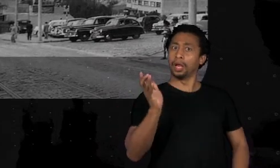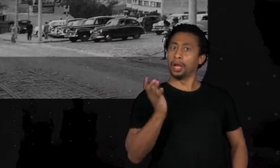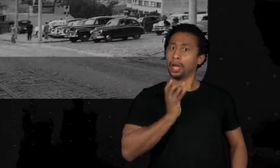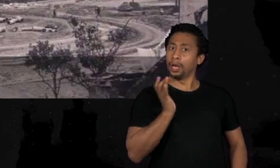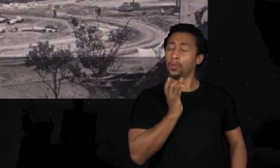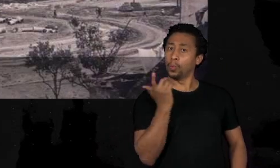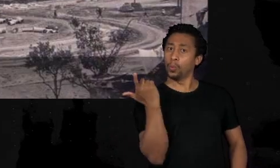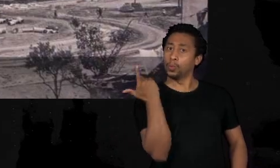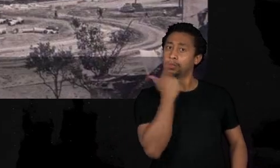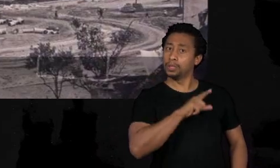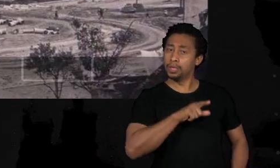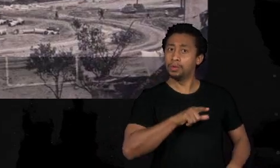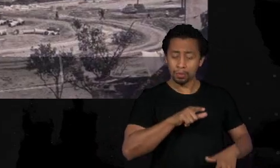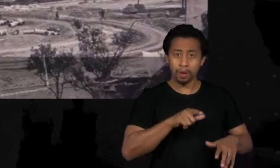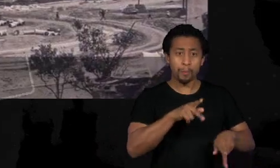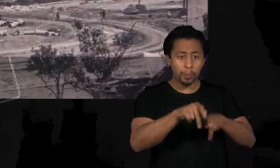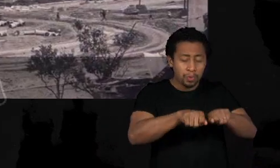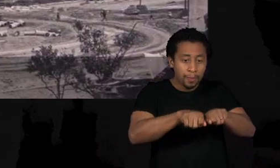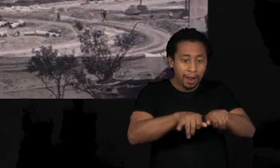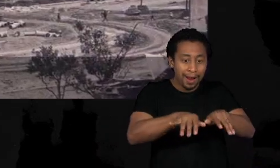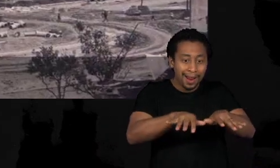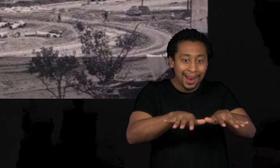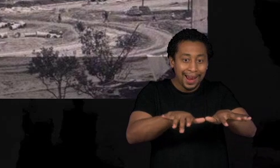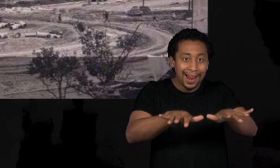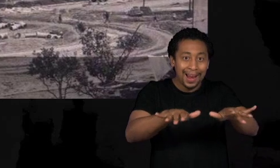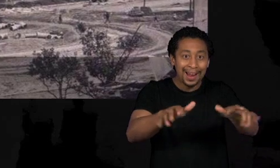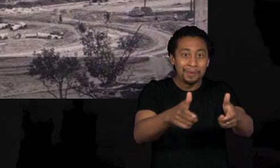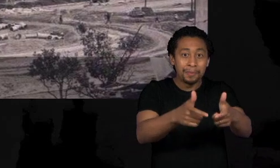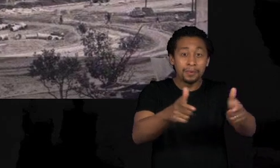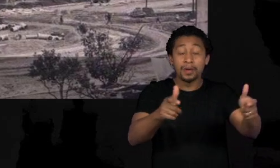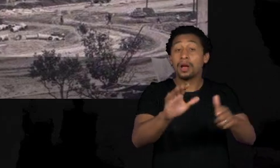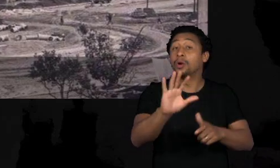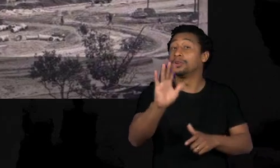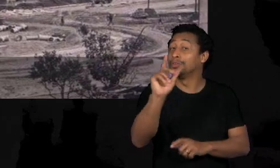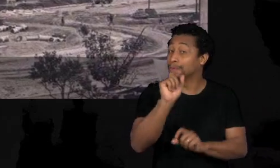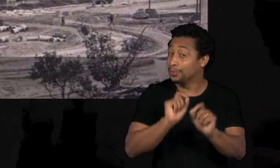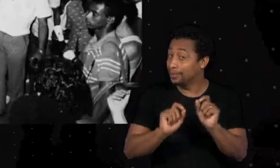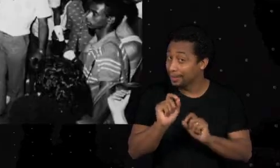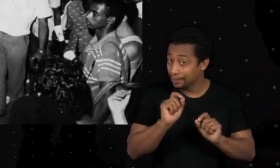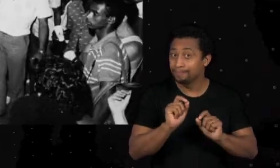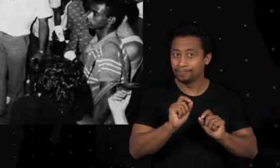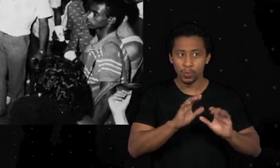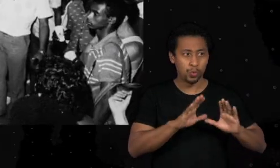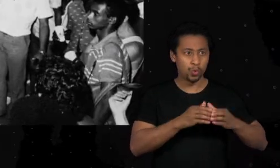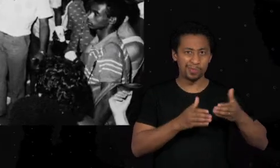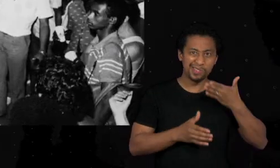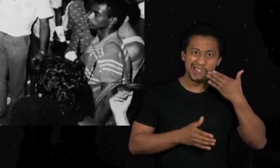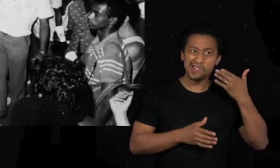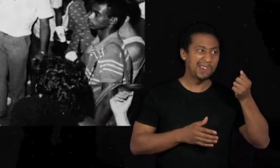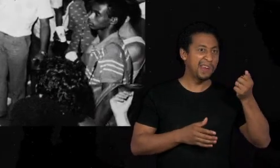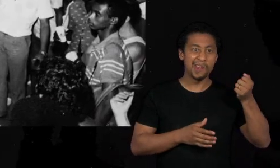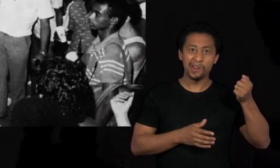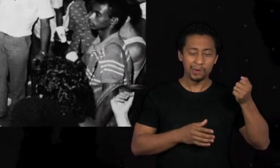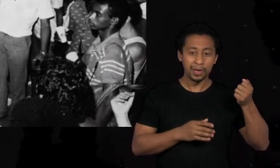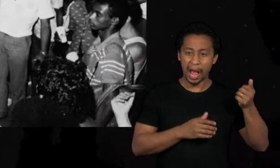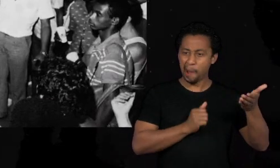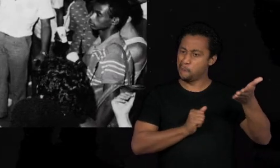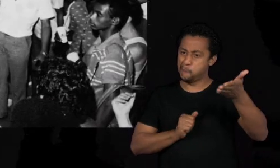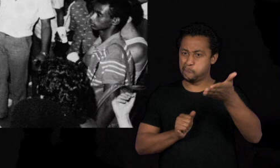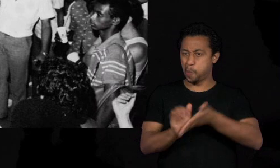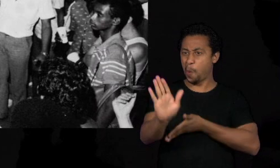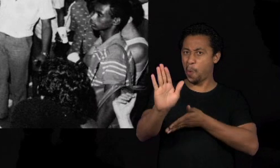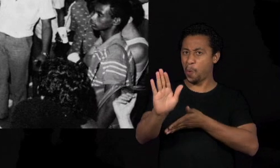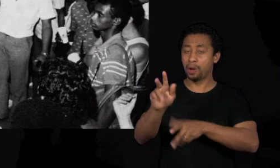expandiu, essa comunidade, como acontece até hoje, foi expulsa para um lugar bastante longe. A Vai-Vai, por exemplo, a escola de samba,